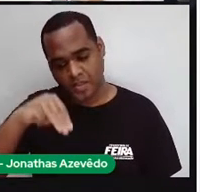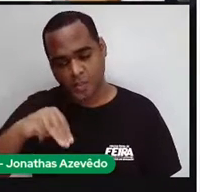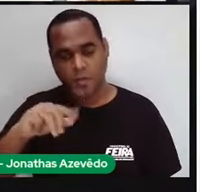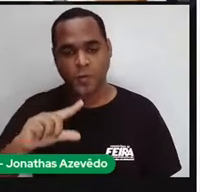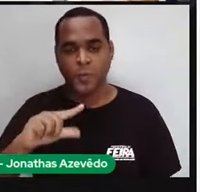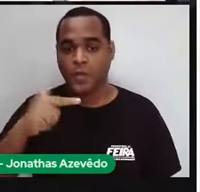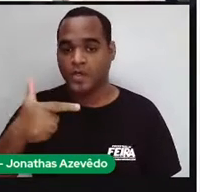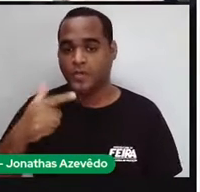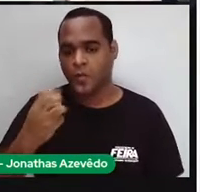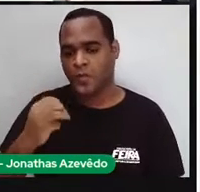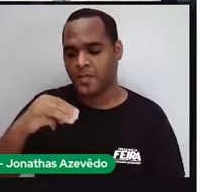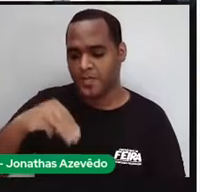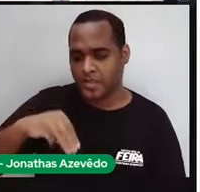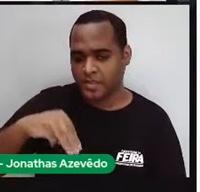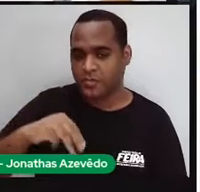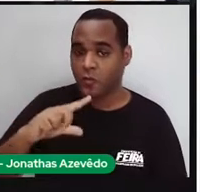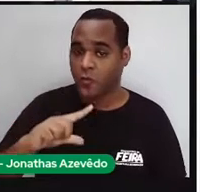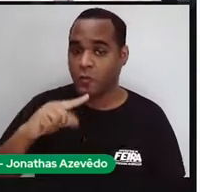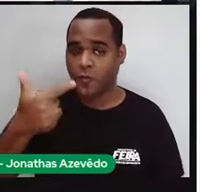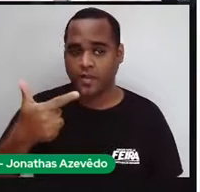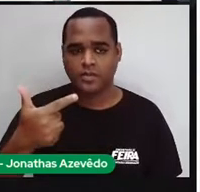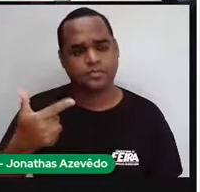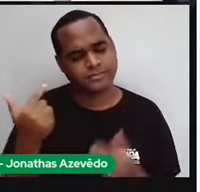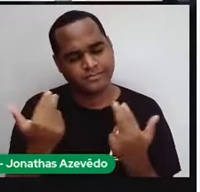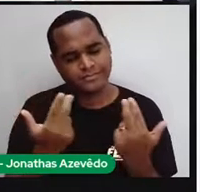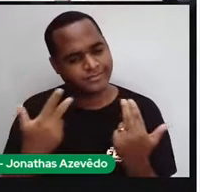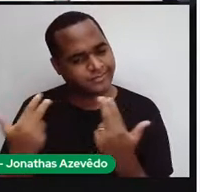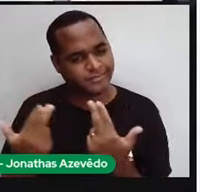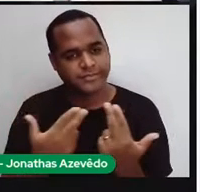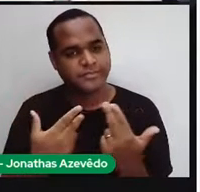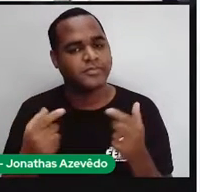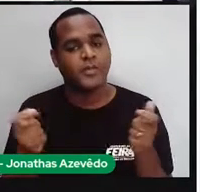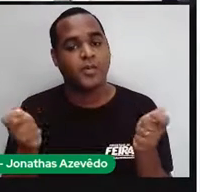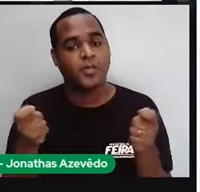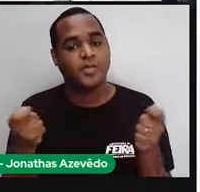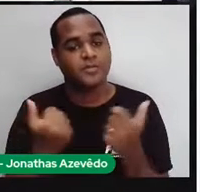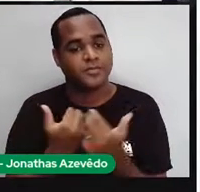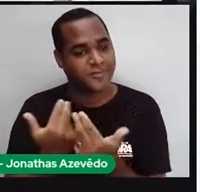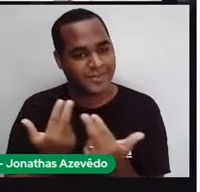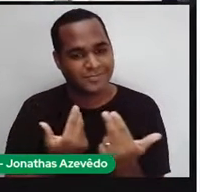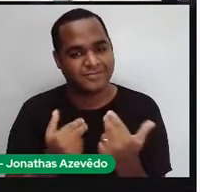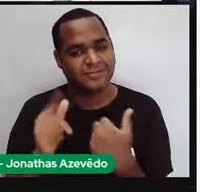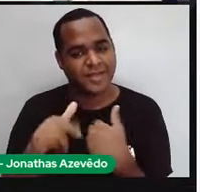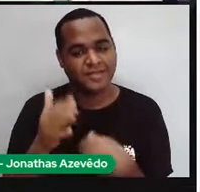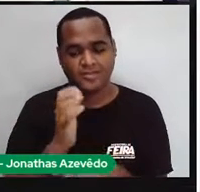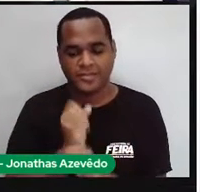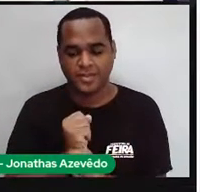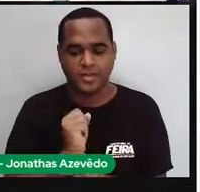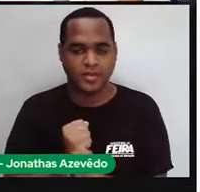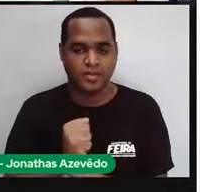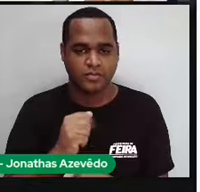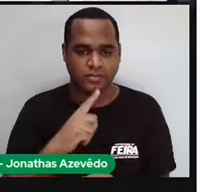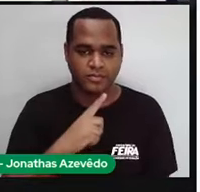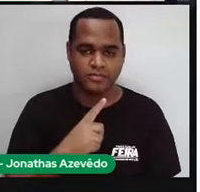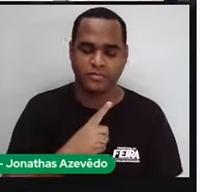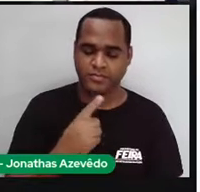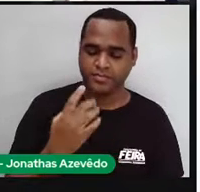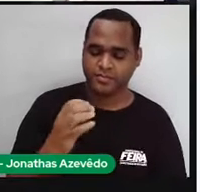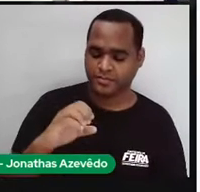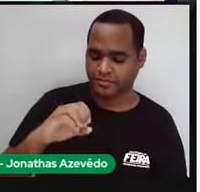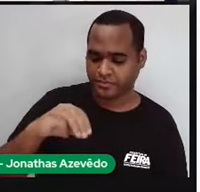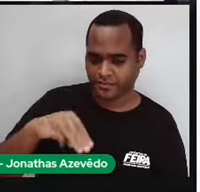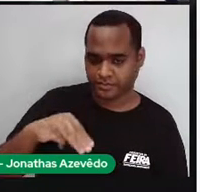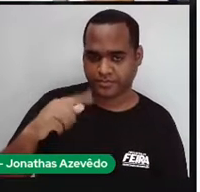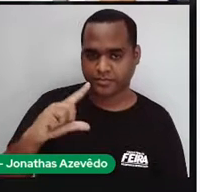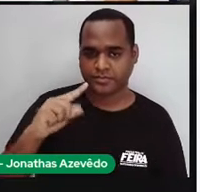quadrado ou milímetro quadrado e por aí vai sempre vai ser essa unidade de medida quadrado